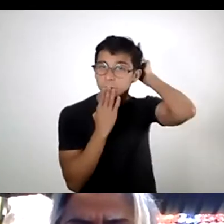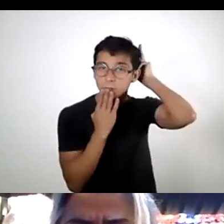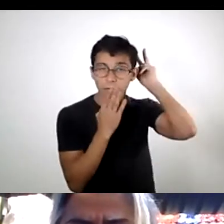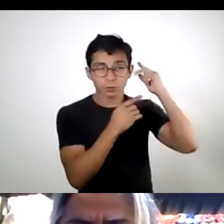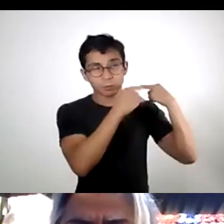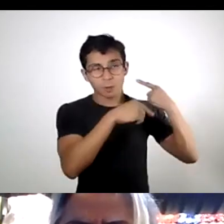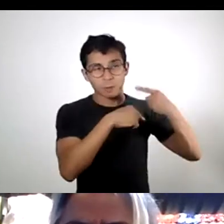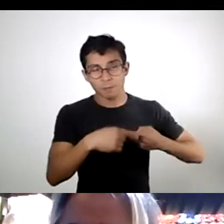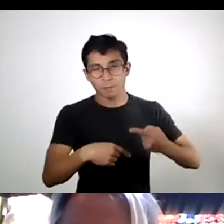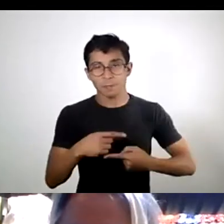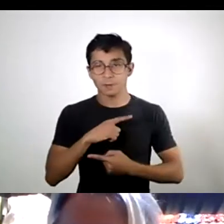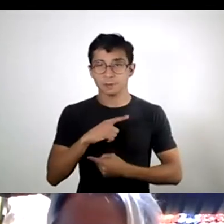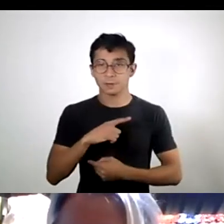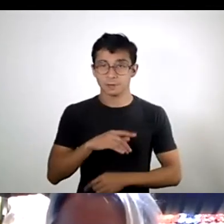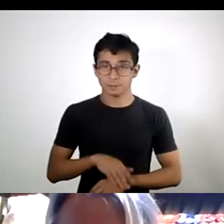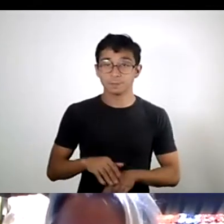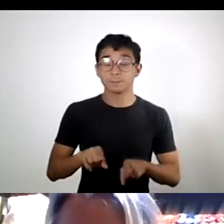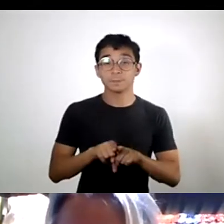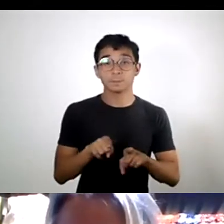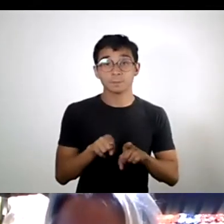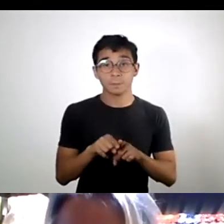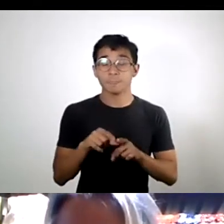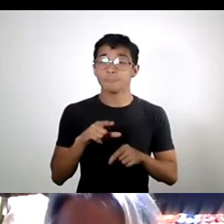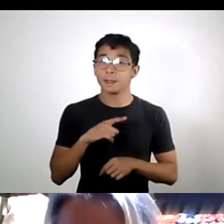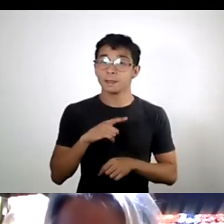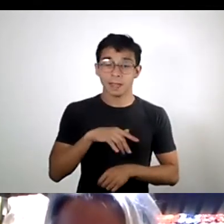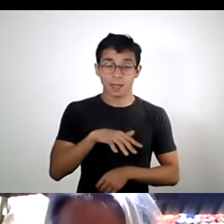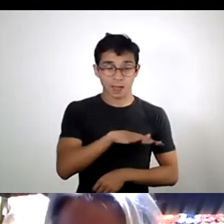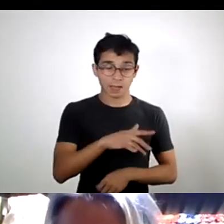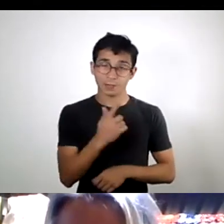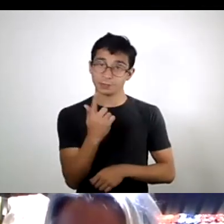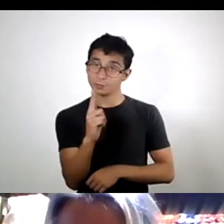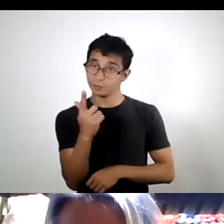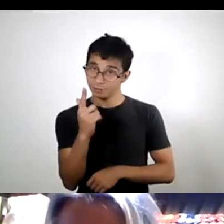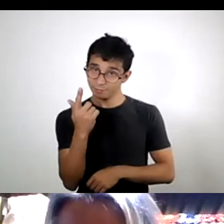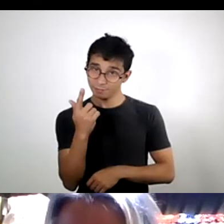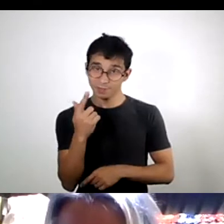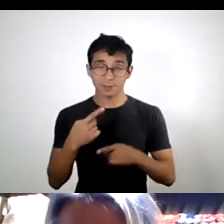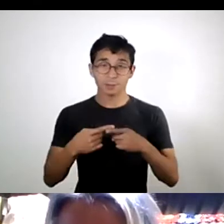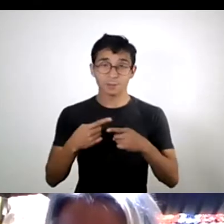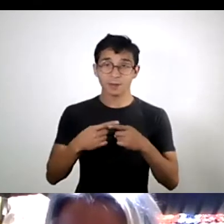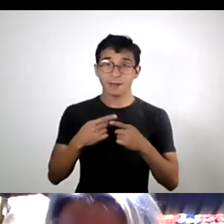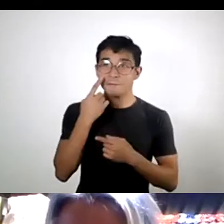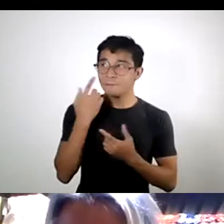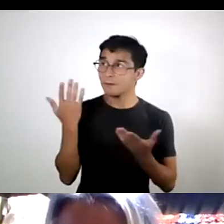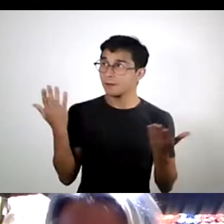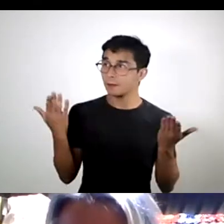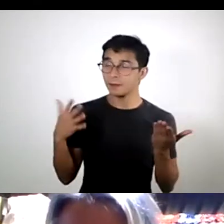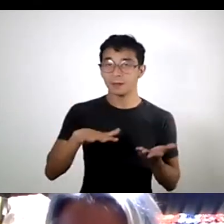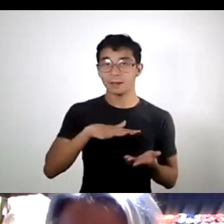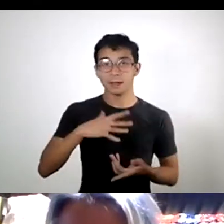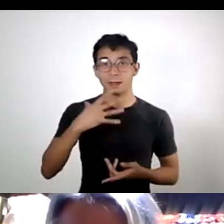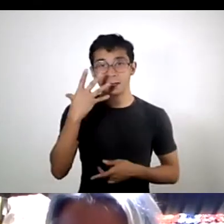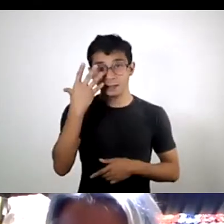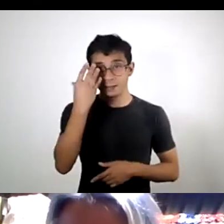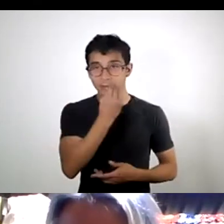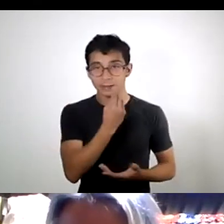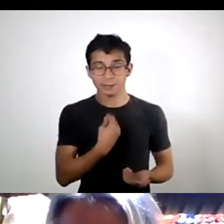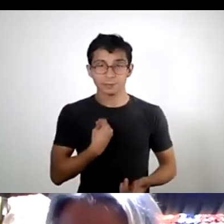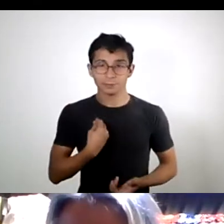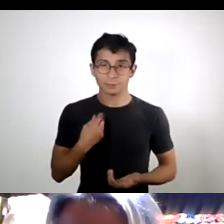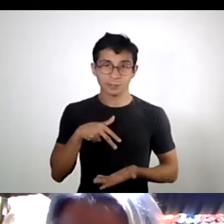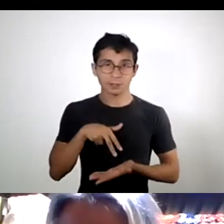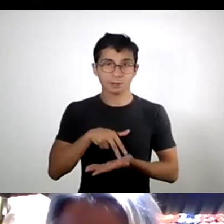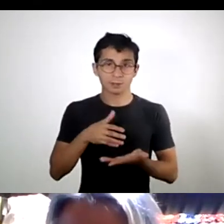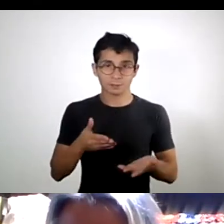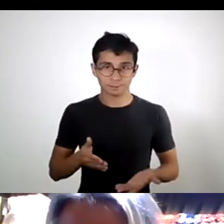Nós temos a questão geográfica, né, se pensar esse espaço lindo que nós estamos, né? Então, a gente